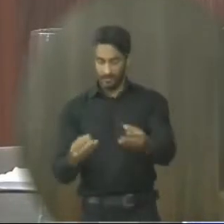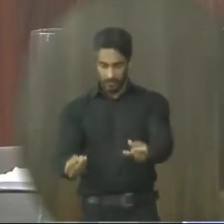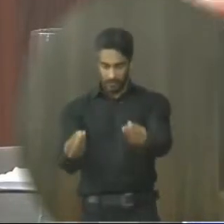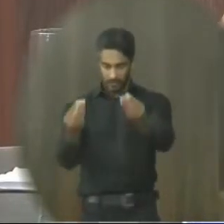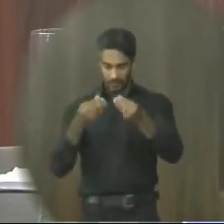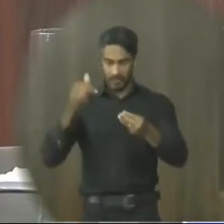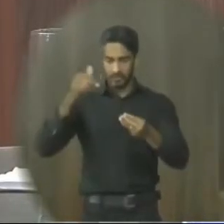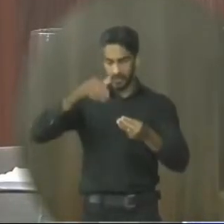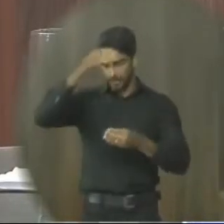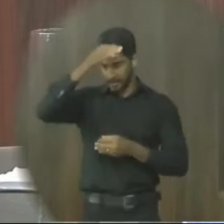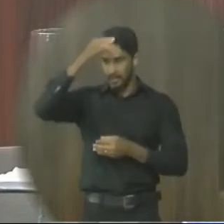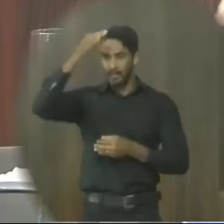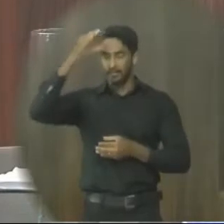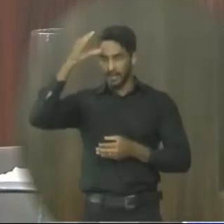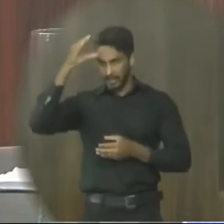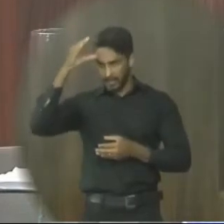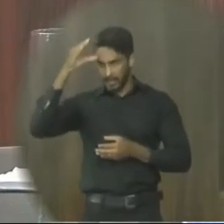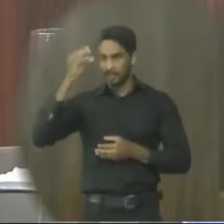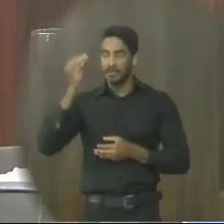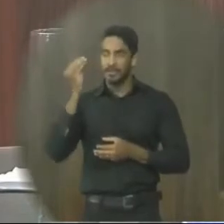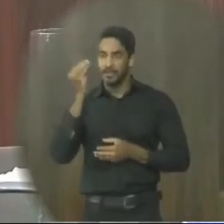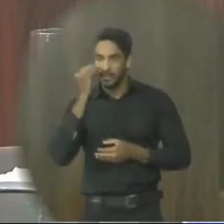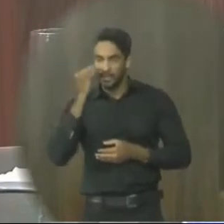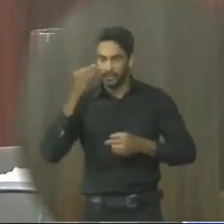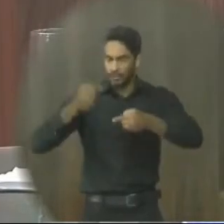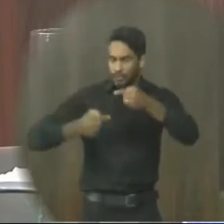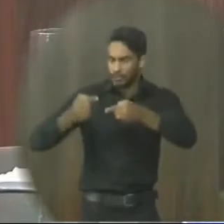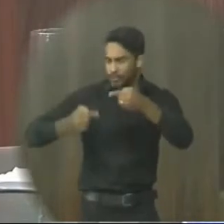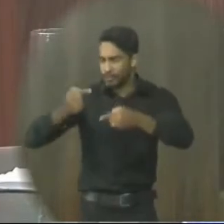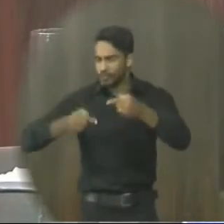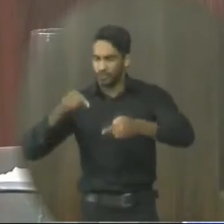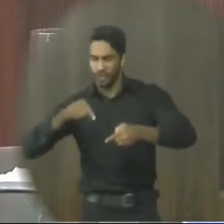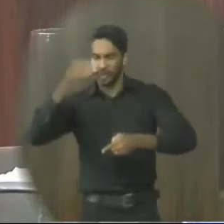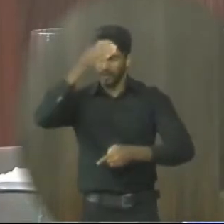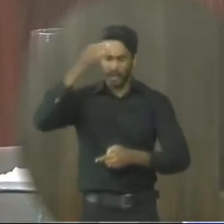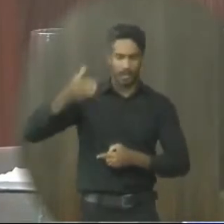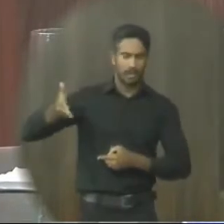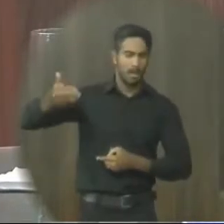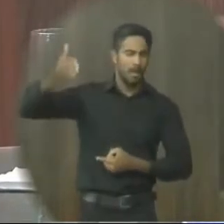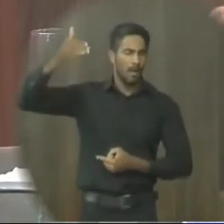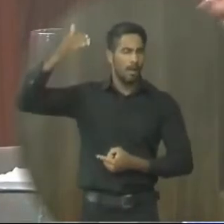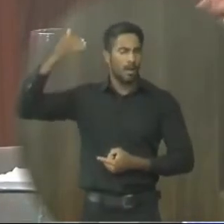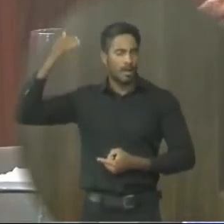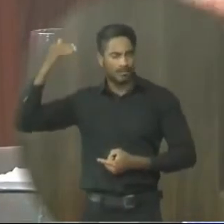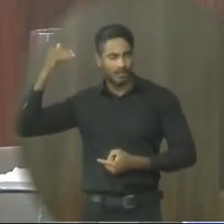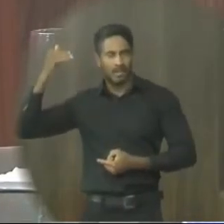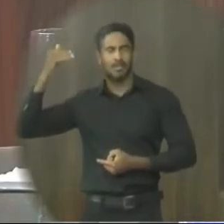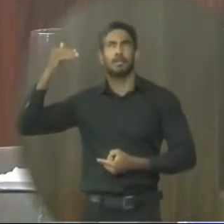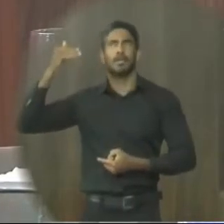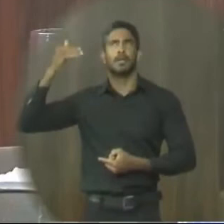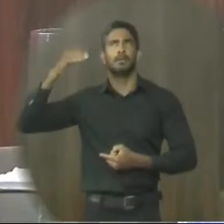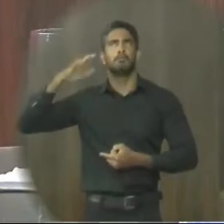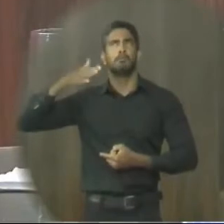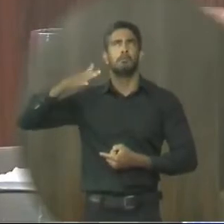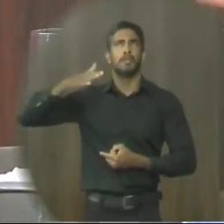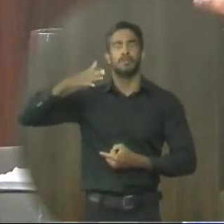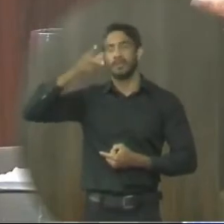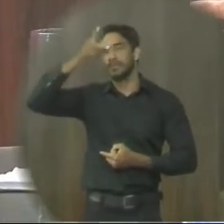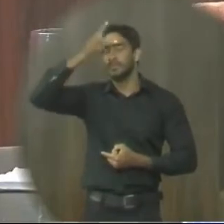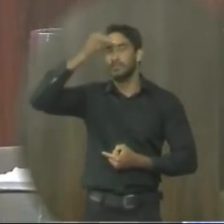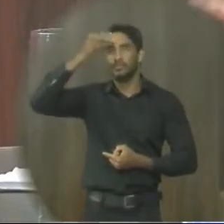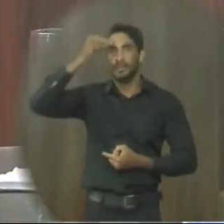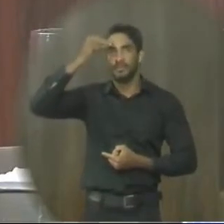casa, e tentamos discutir isso nessa casa na época, até foi na época do